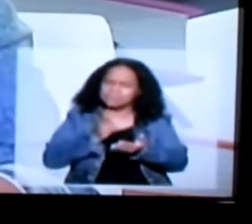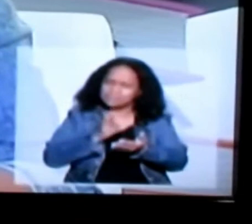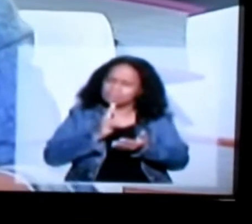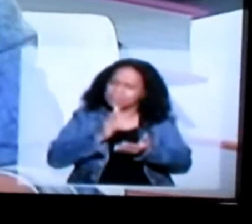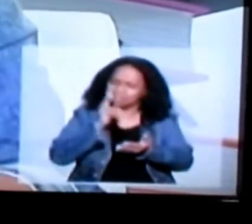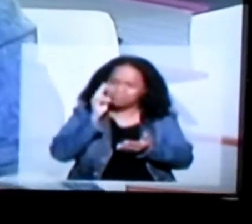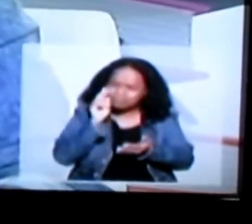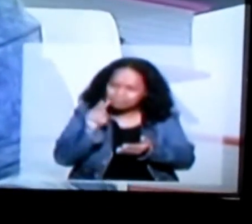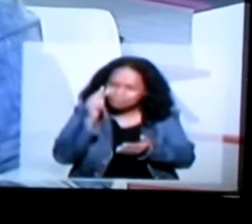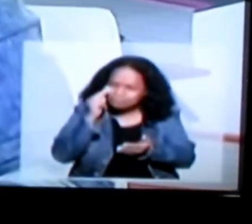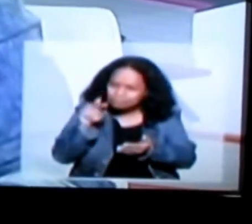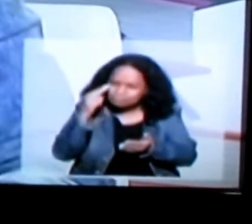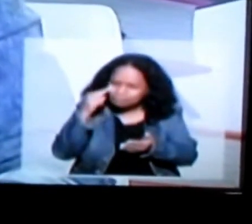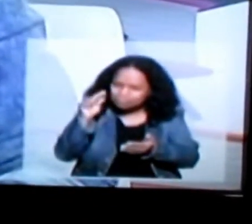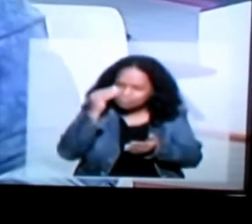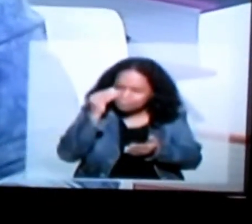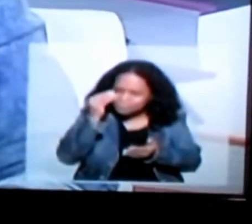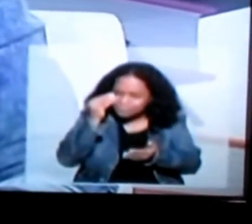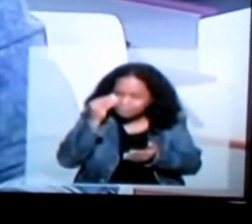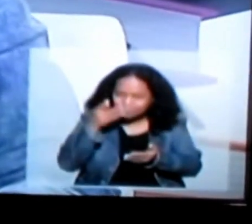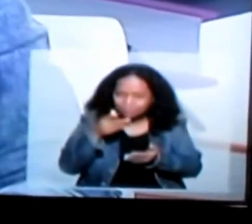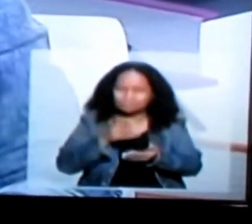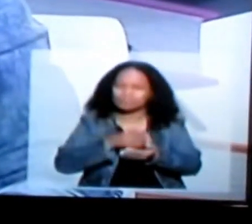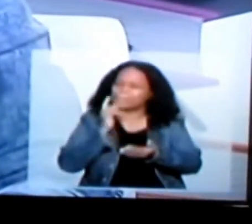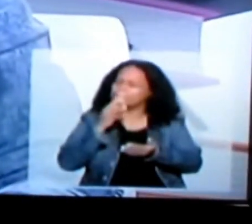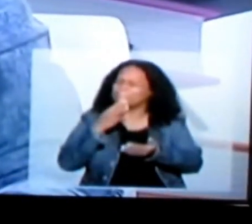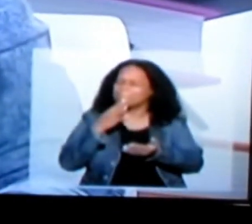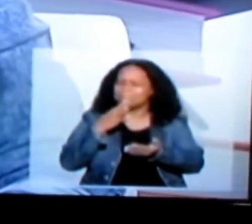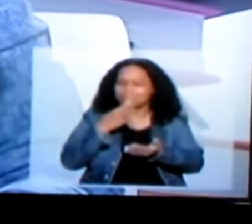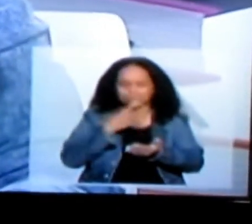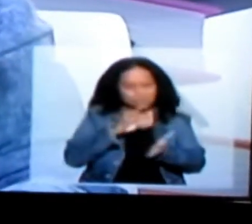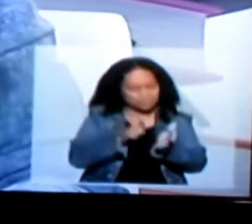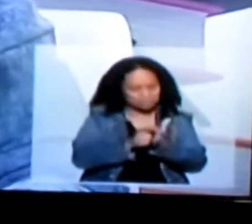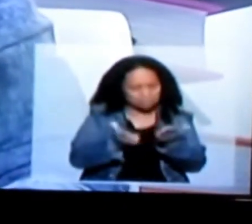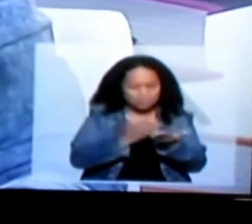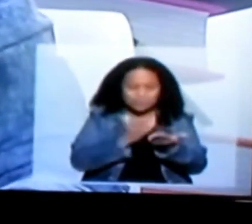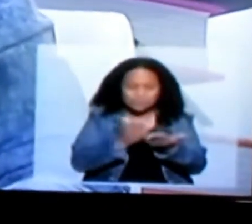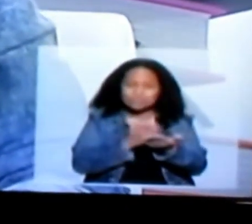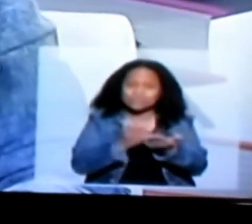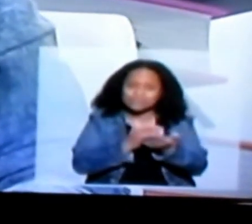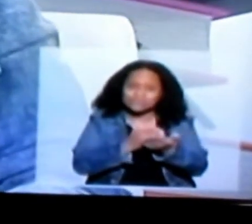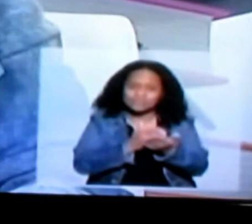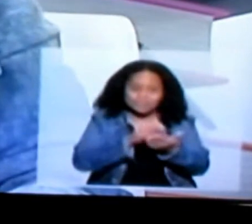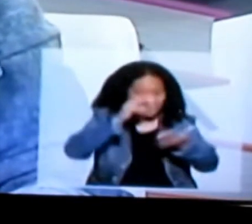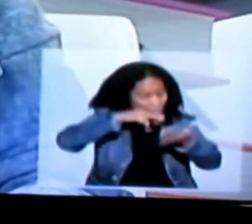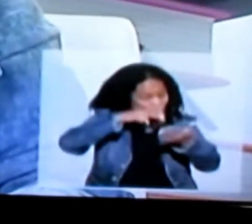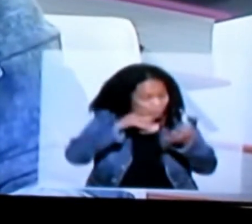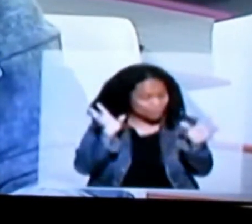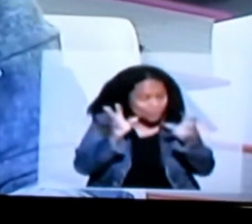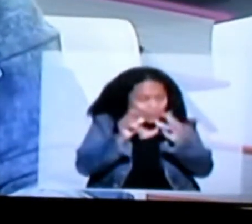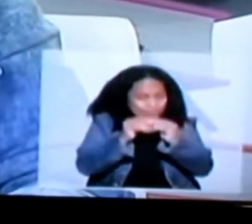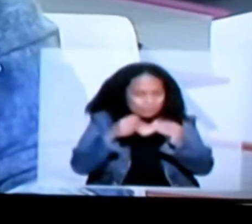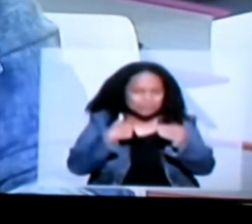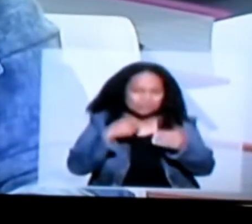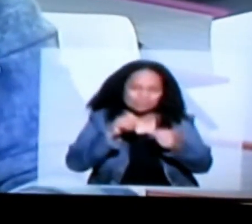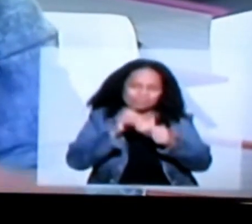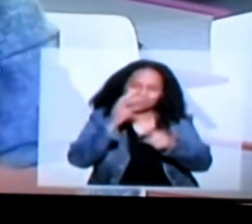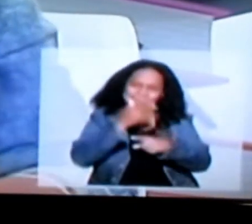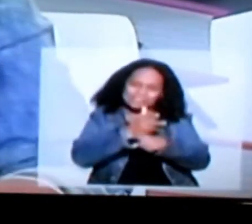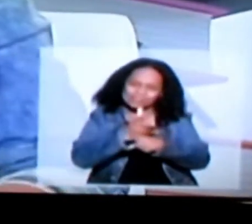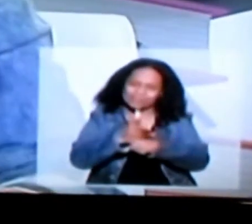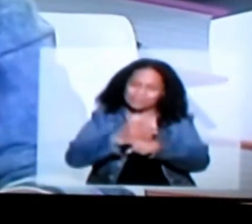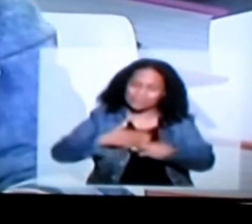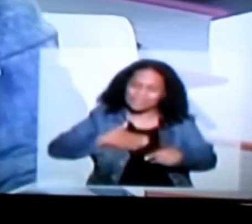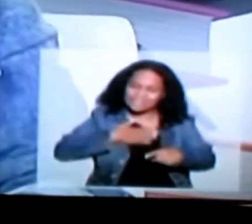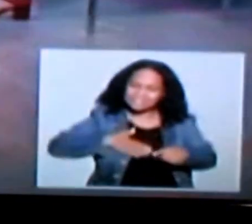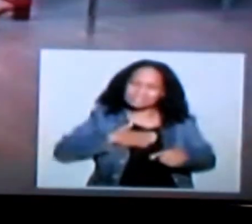às resenhas. Elas sempre estavam vendo. Mesmo que eles não conheciam o livro ainda, sabe? Nem tinham ouvido falar. eles viam a resenha pra saber o que eu tinha achado. E as pessoas